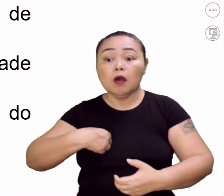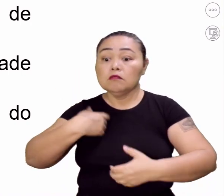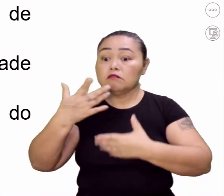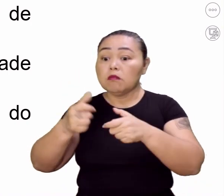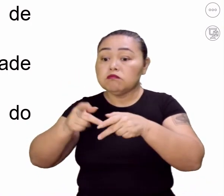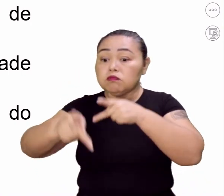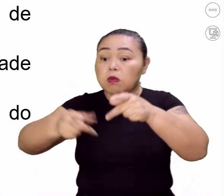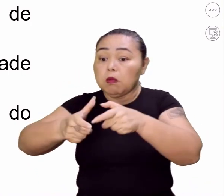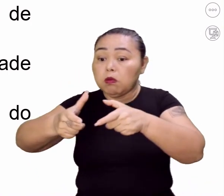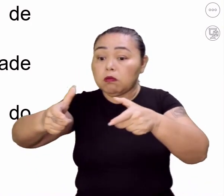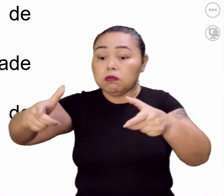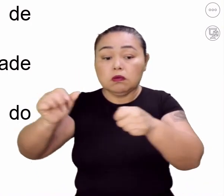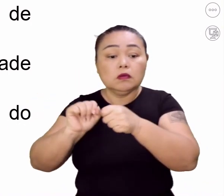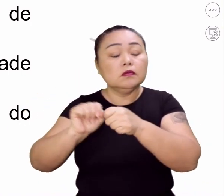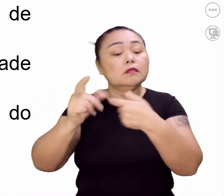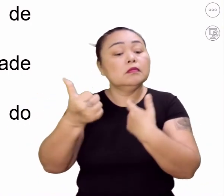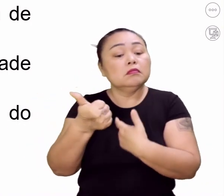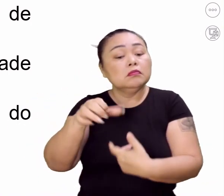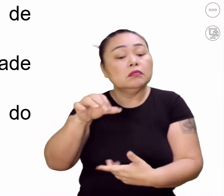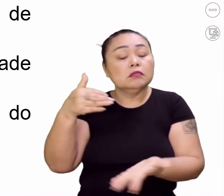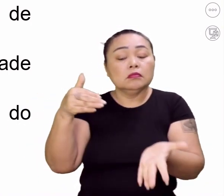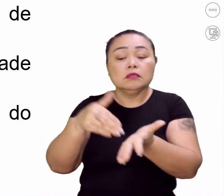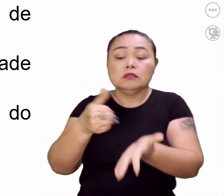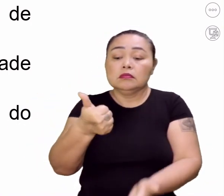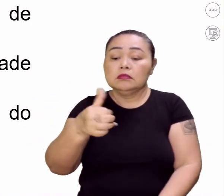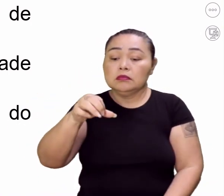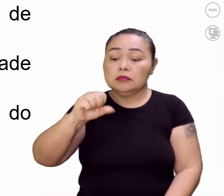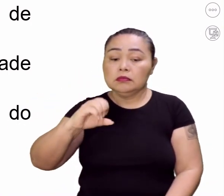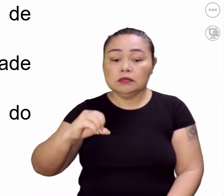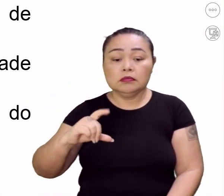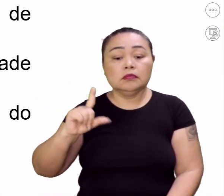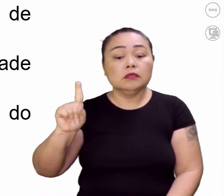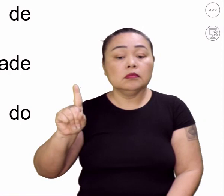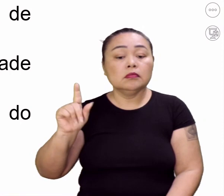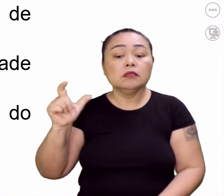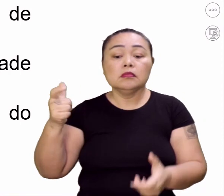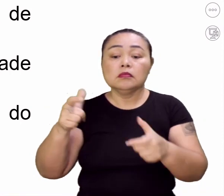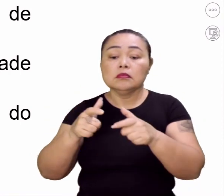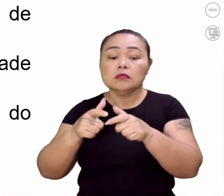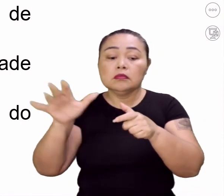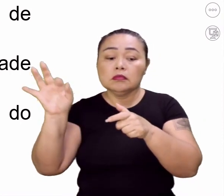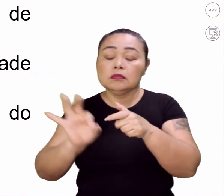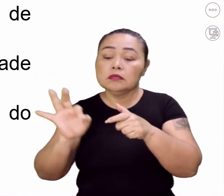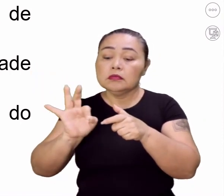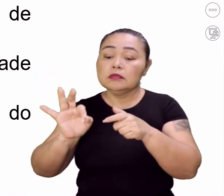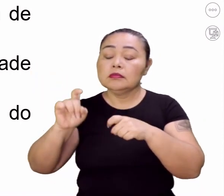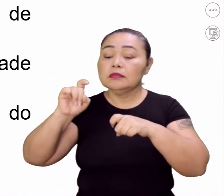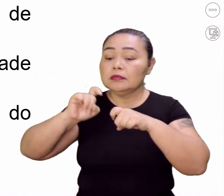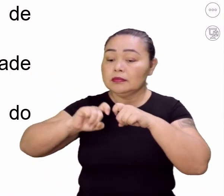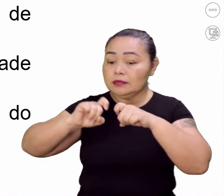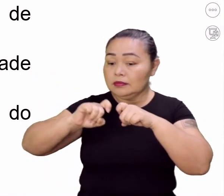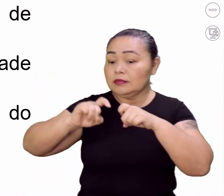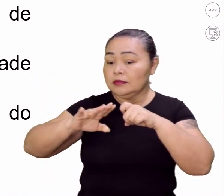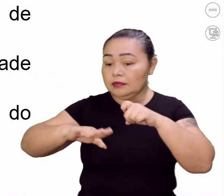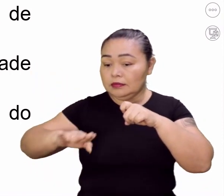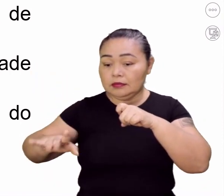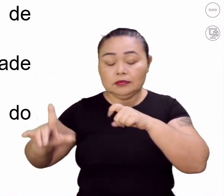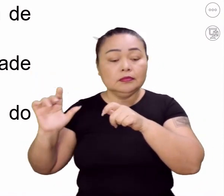explosão demográfica. C, de 1960 a 80, de crescimento da taxa de